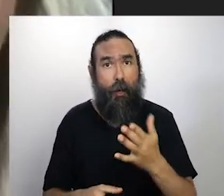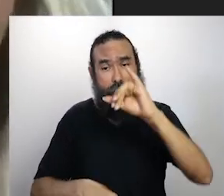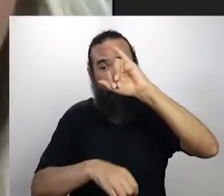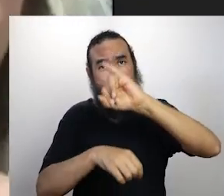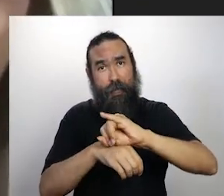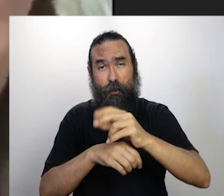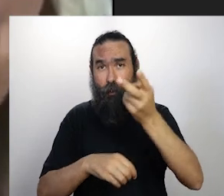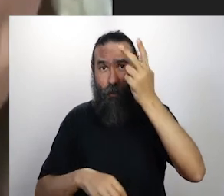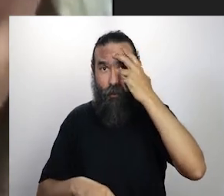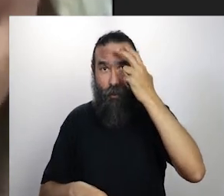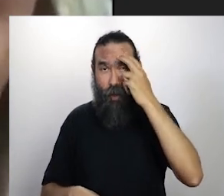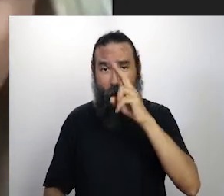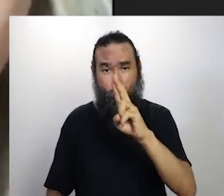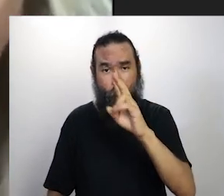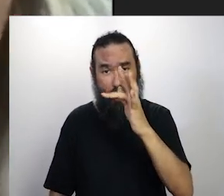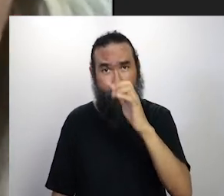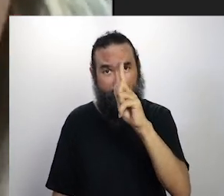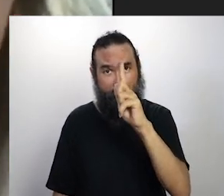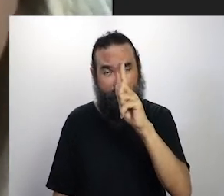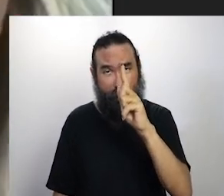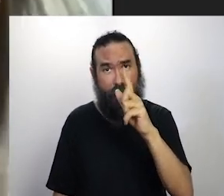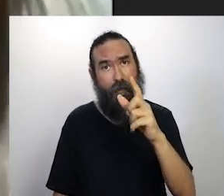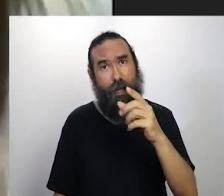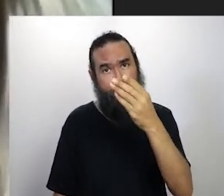www.centrocultural.ufg.br. Lá vocês vão ter uma abinha